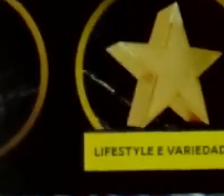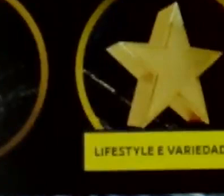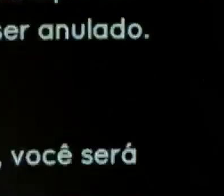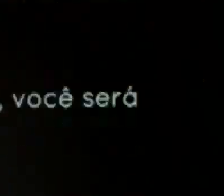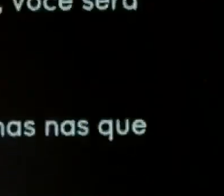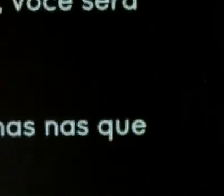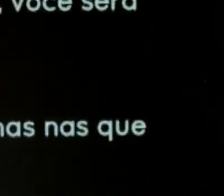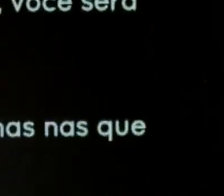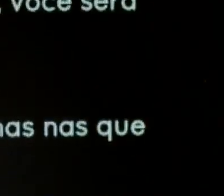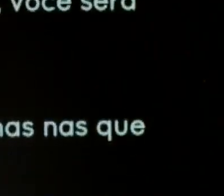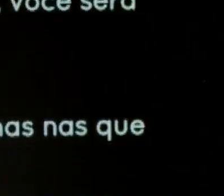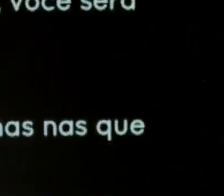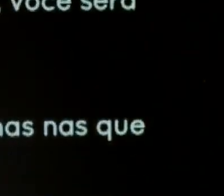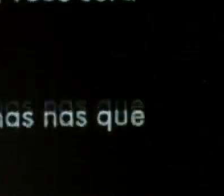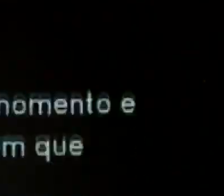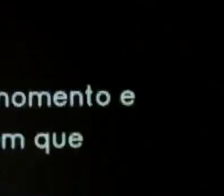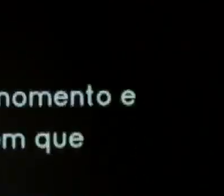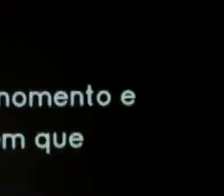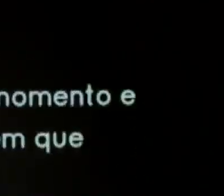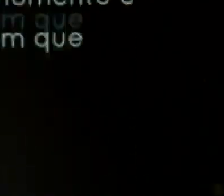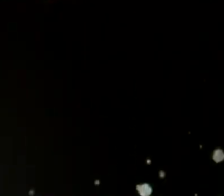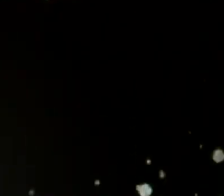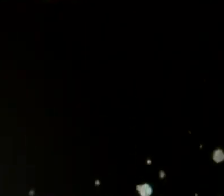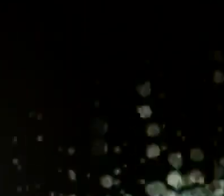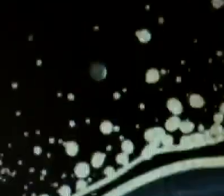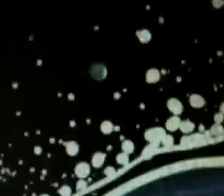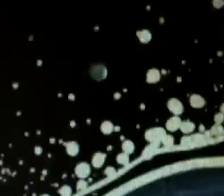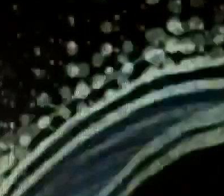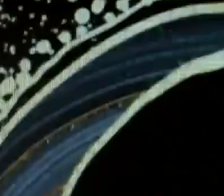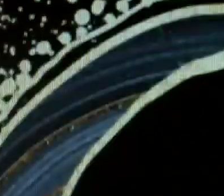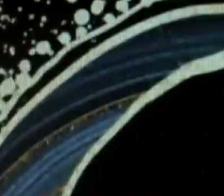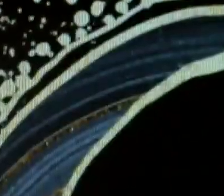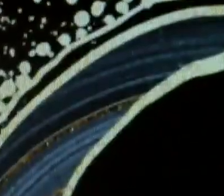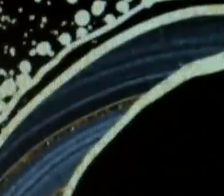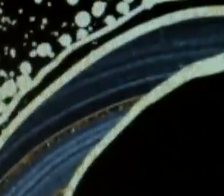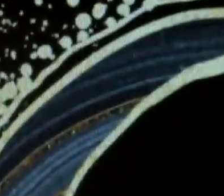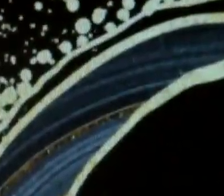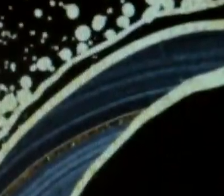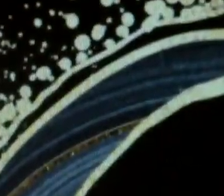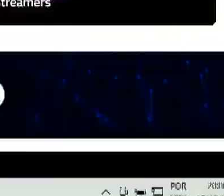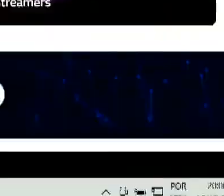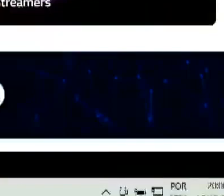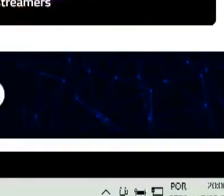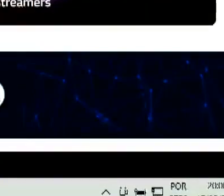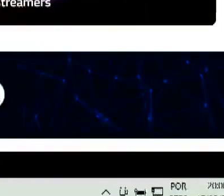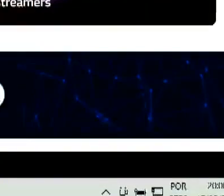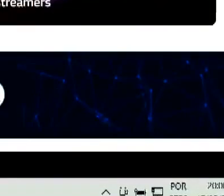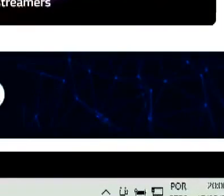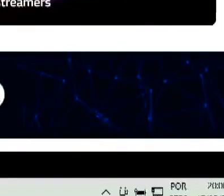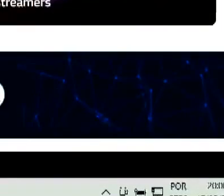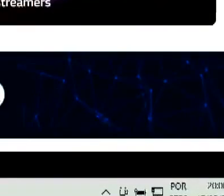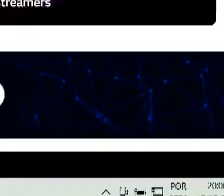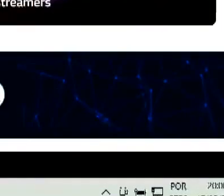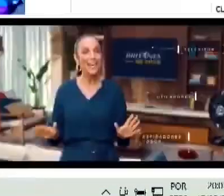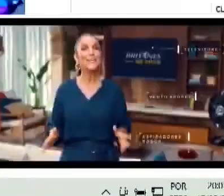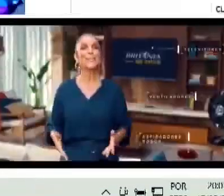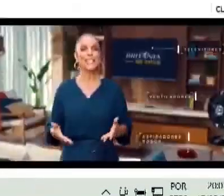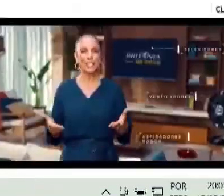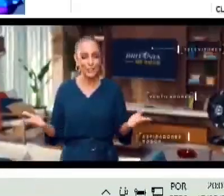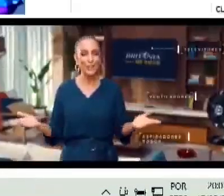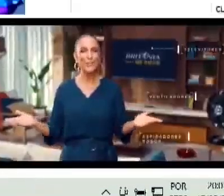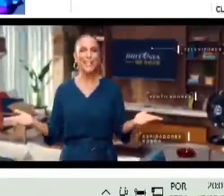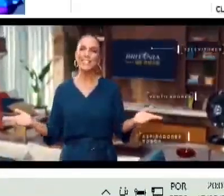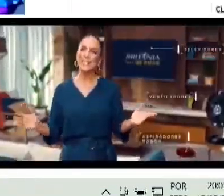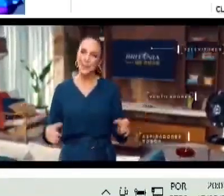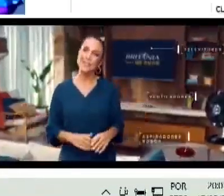disputadas. Então, depois de assistir ao boletim, dá uma passada lá e escolha seus favoritos. Todo esse caminho para a votação também